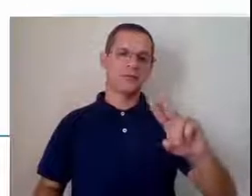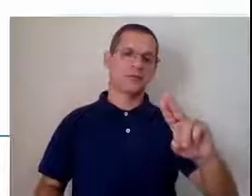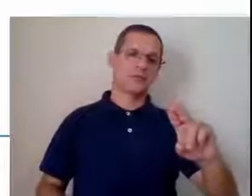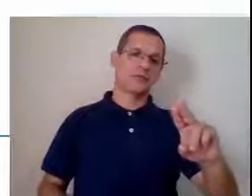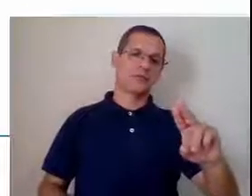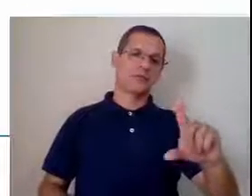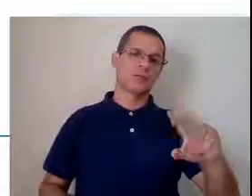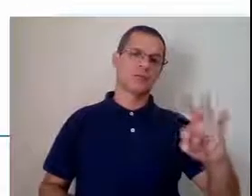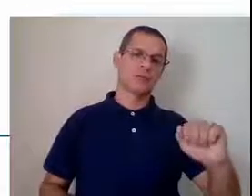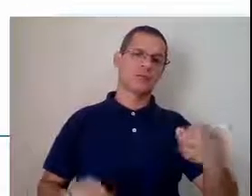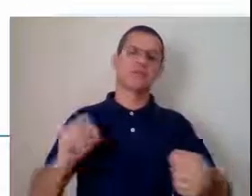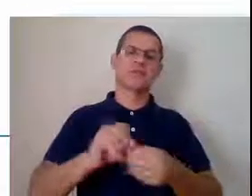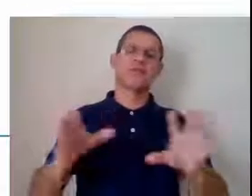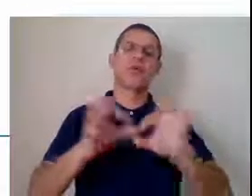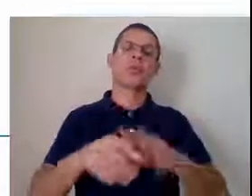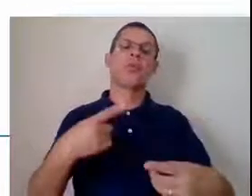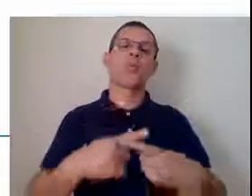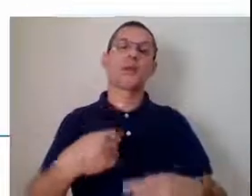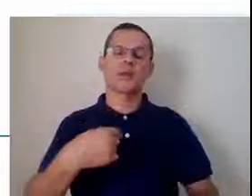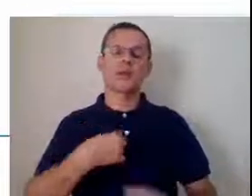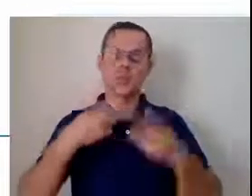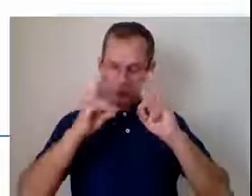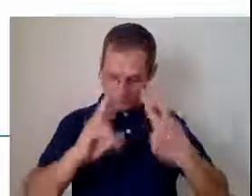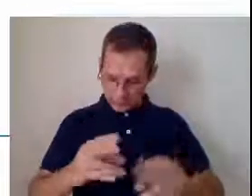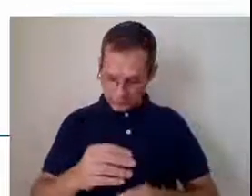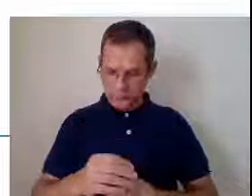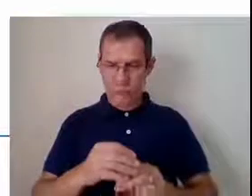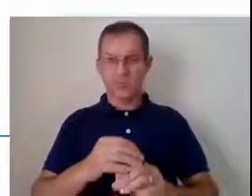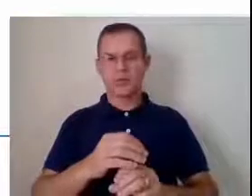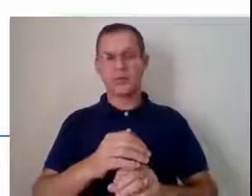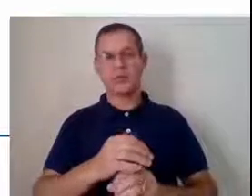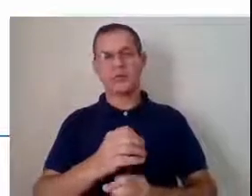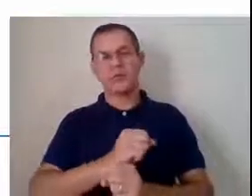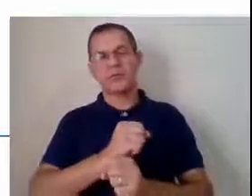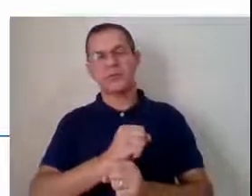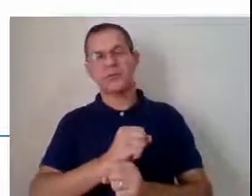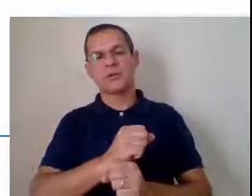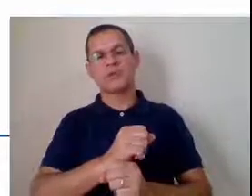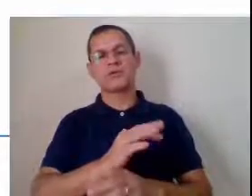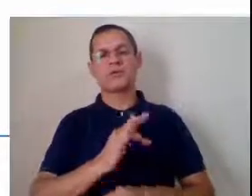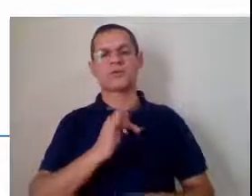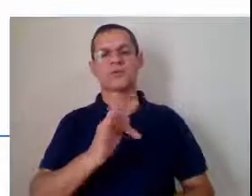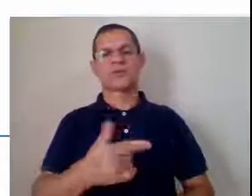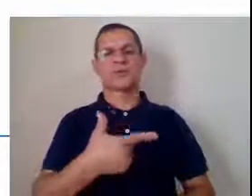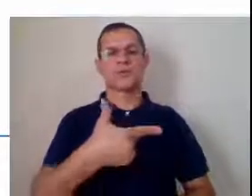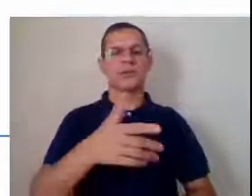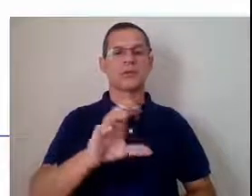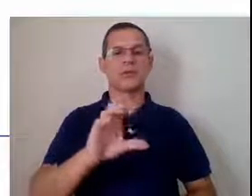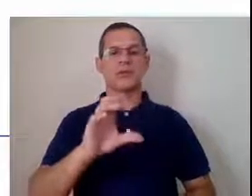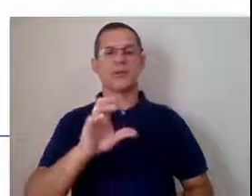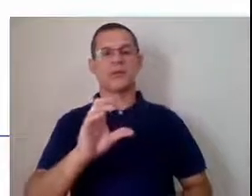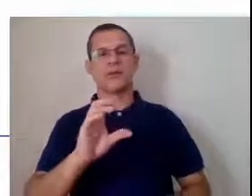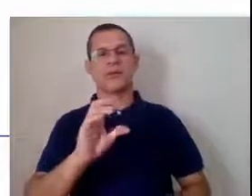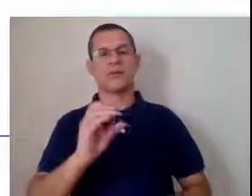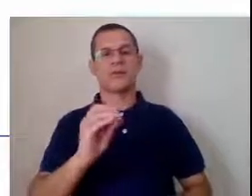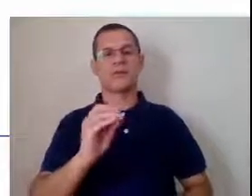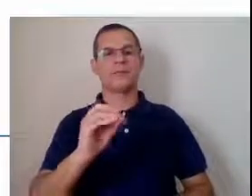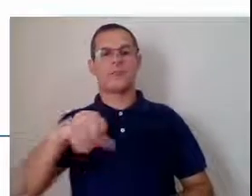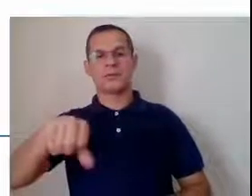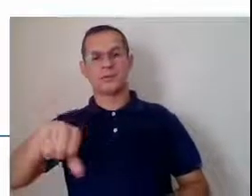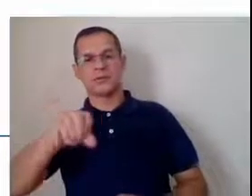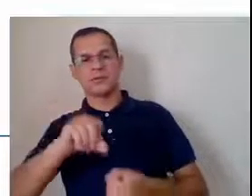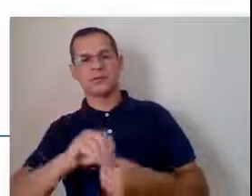quê? Porque eu só vejo no ano seguinte. Então, no ano de 2009 foi